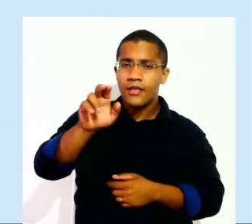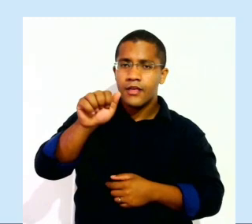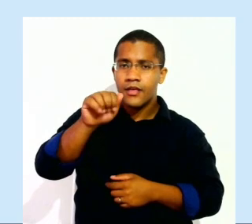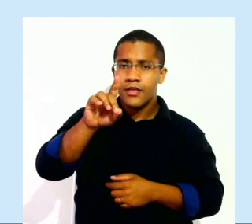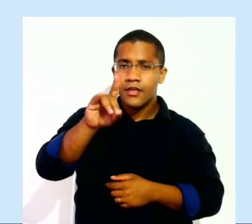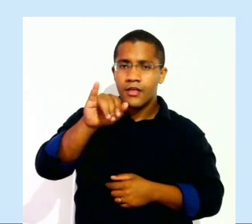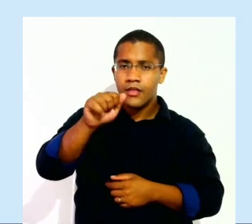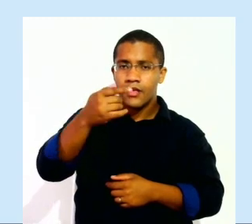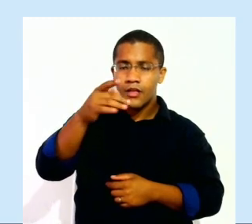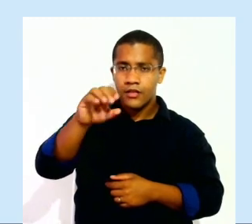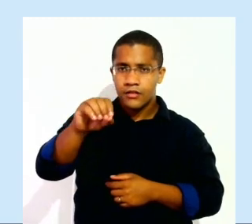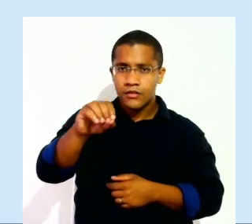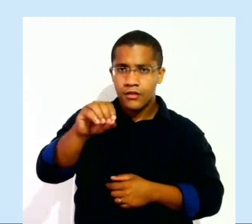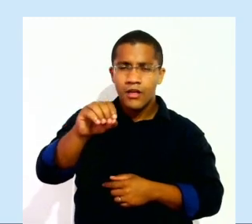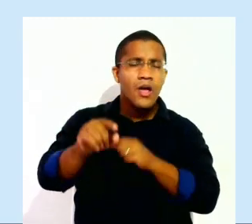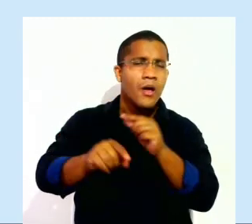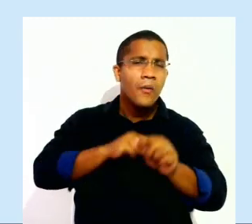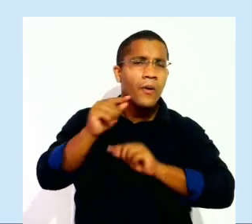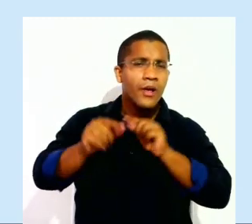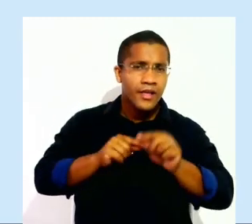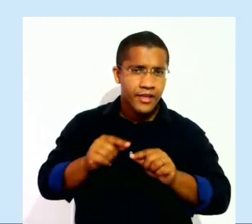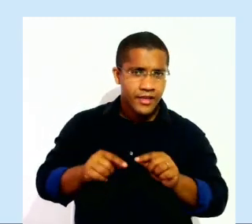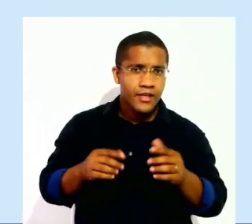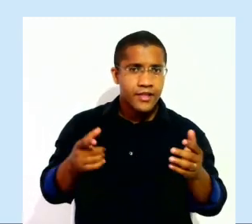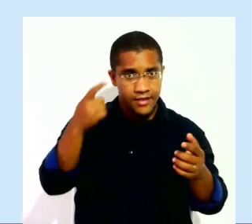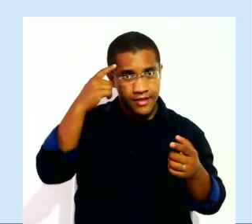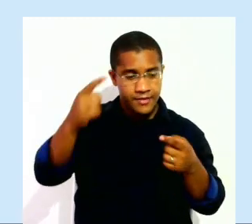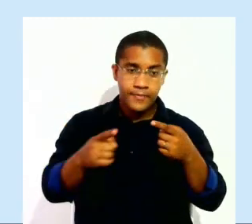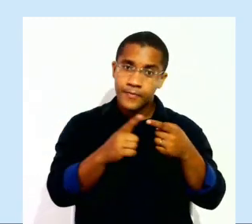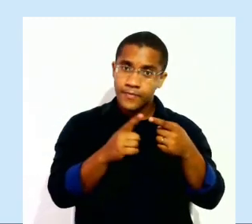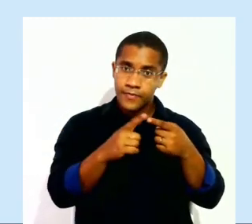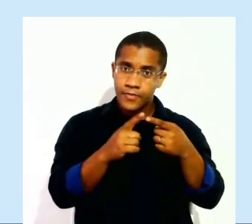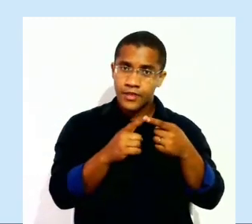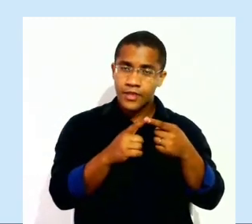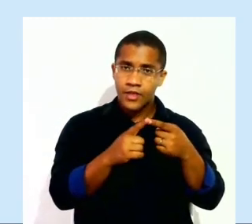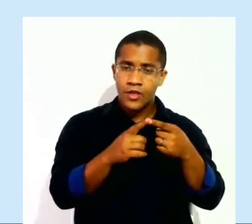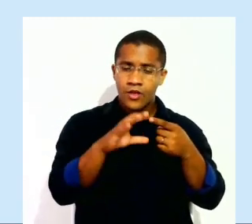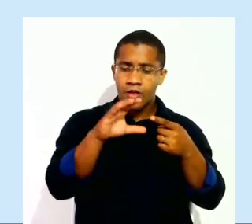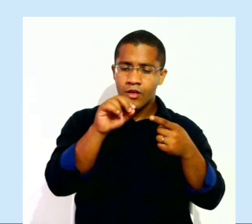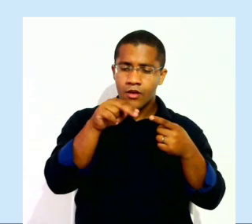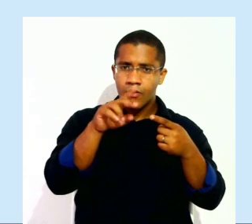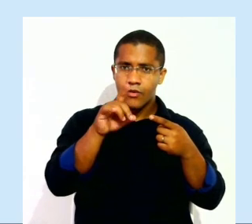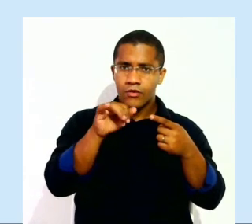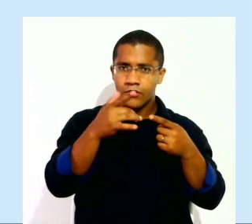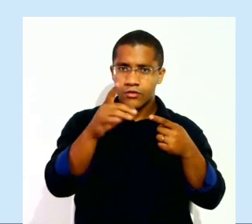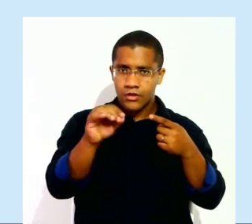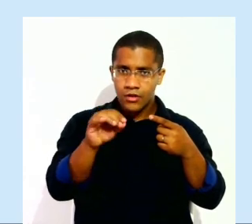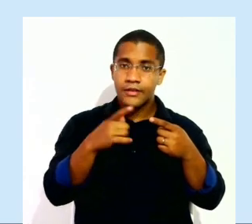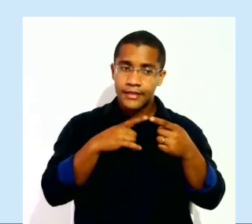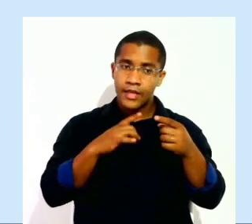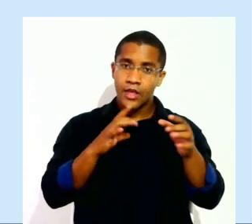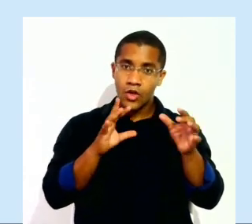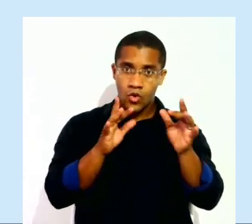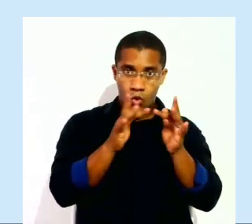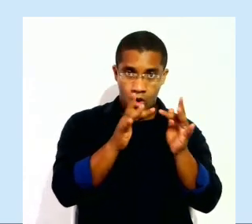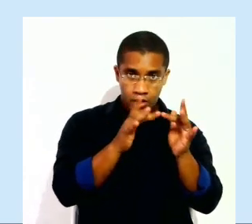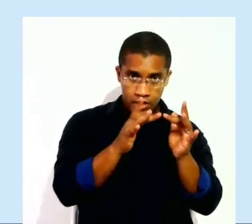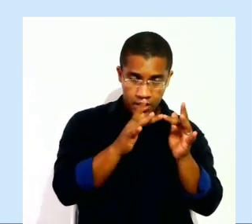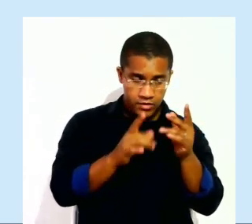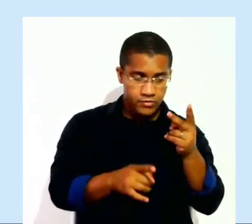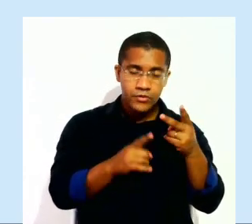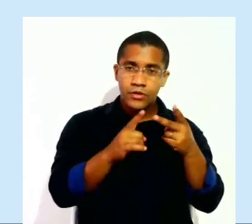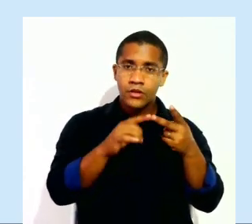falei para vocês sobre a questão da condução de calor. A condução é quando você tem um contato. A